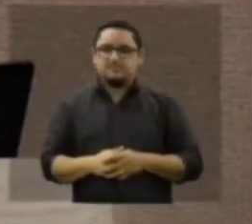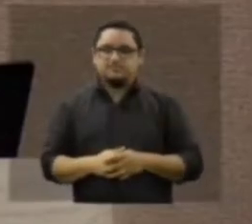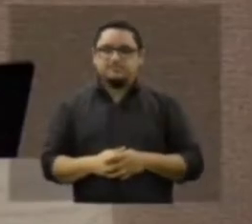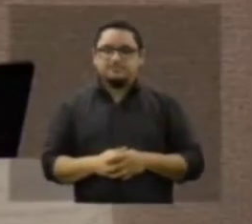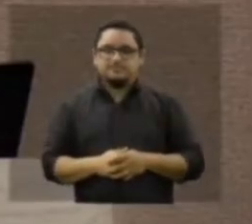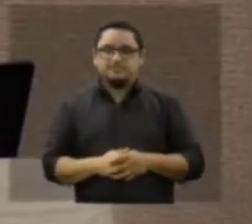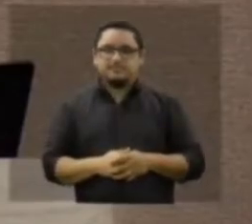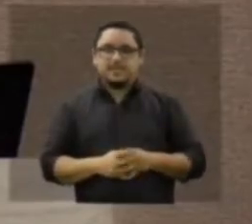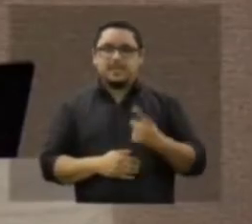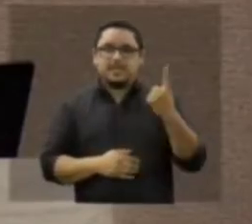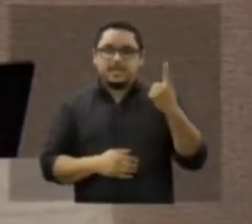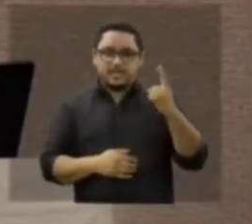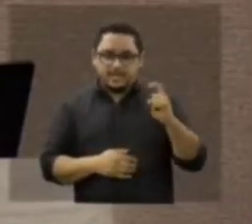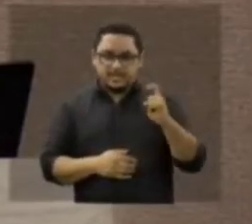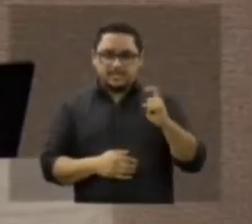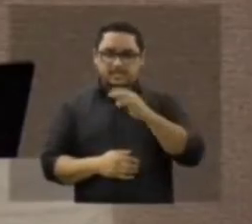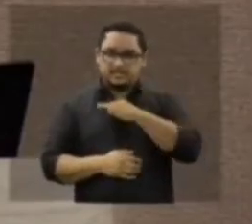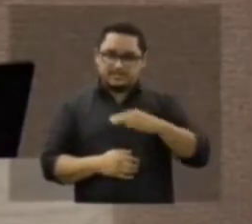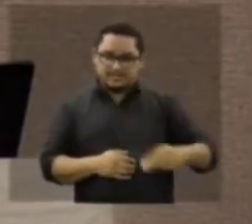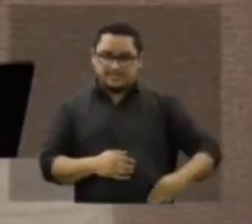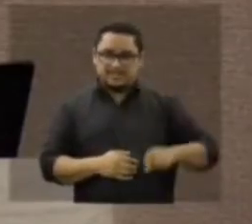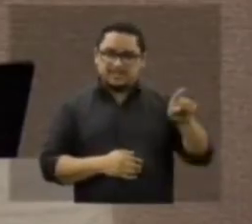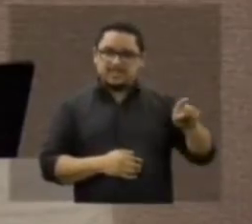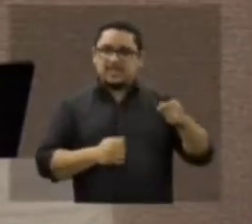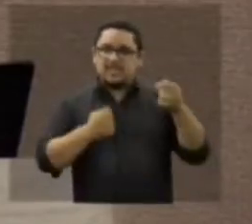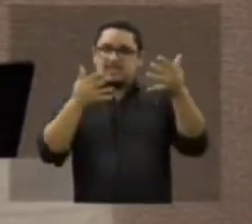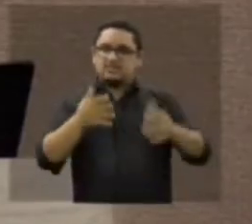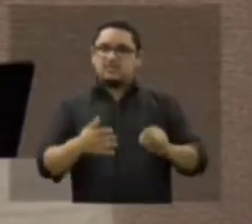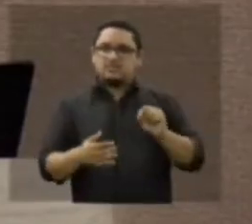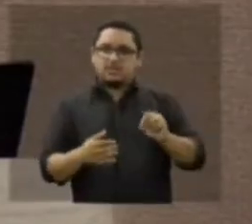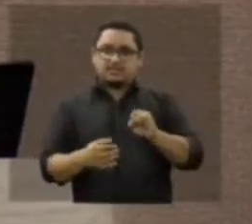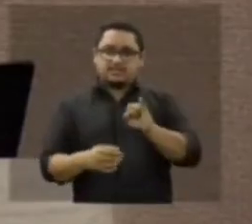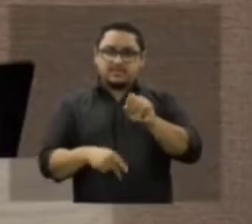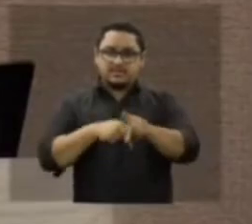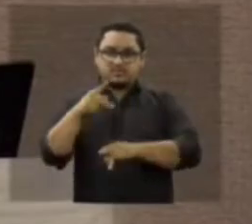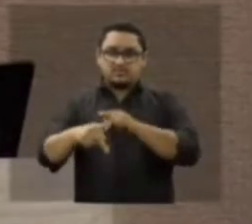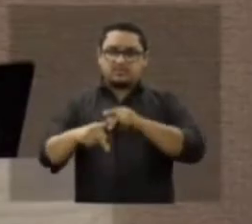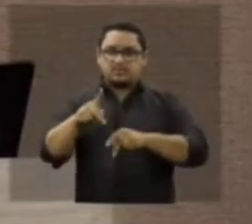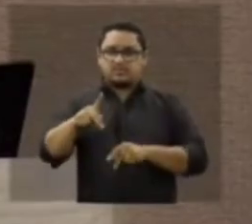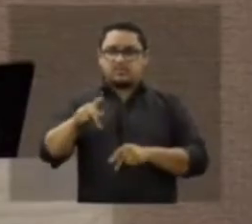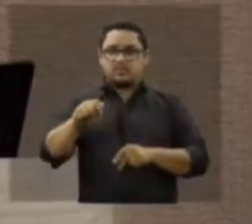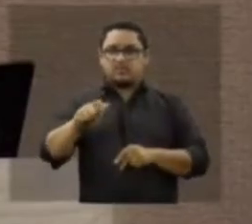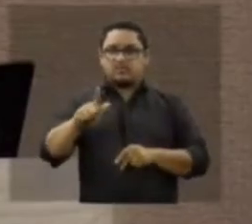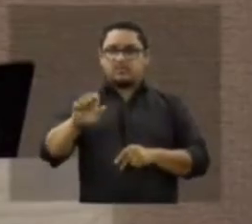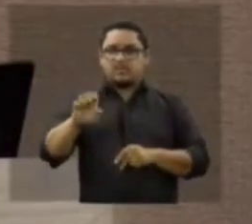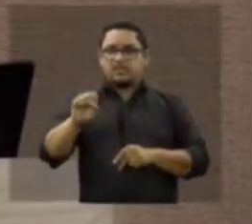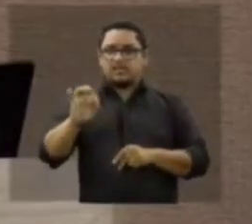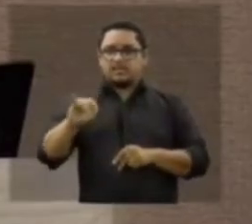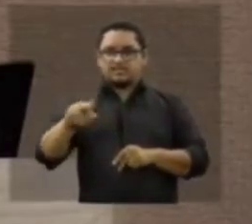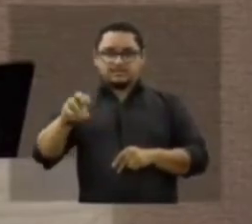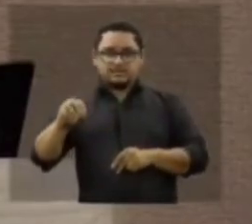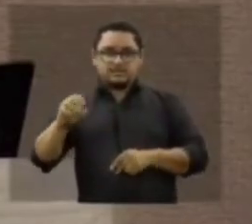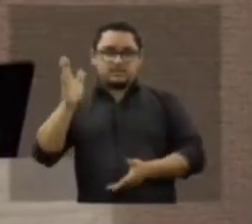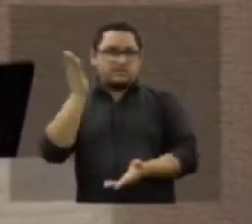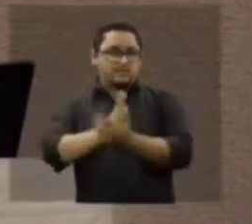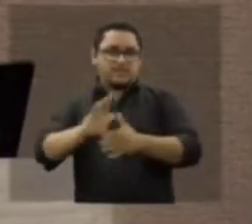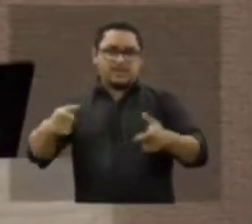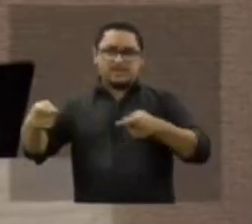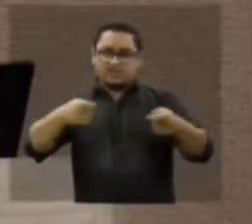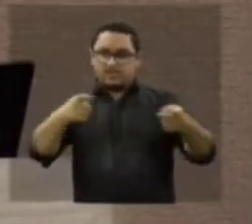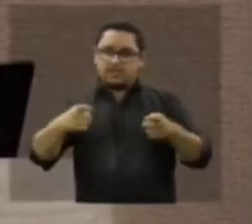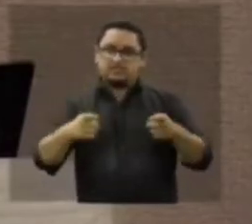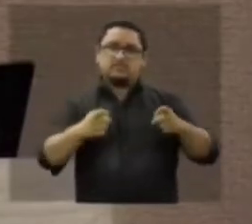ex-primeira ministra Gold meir se os palestinos depuserem as armas Haverá paz se os